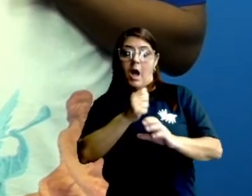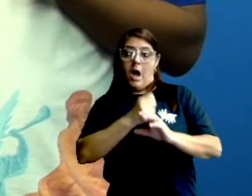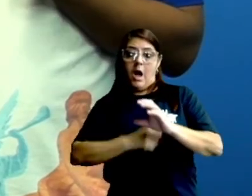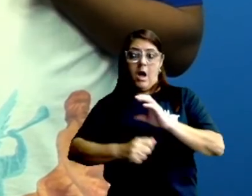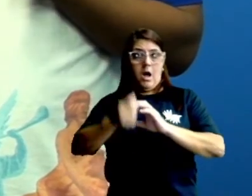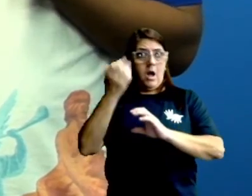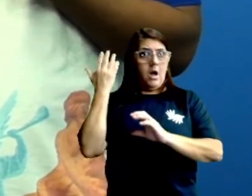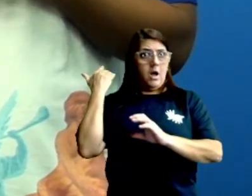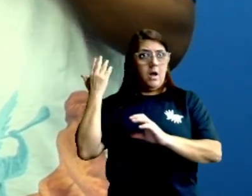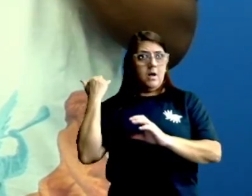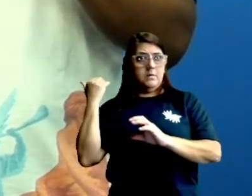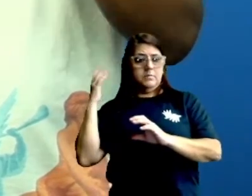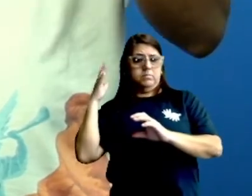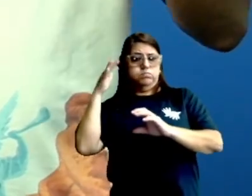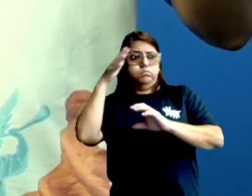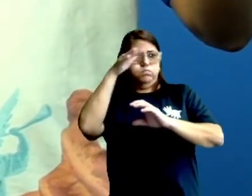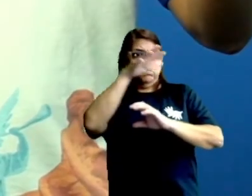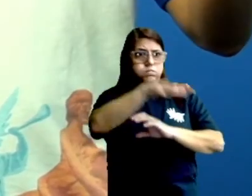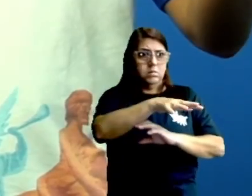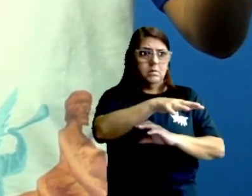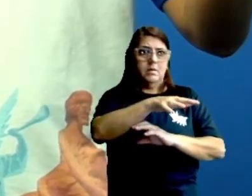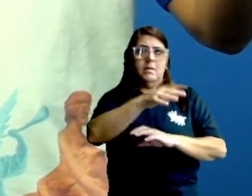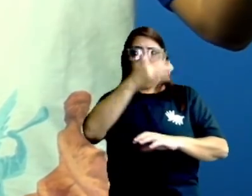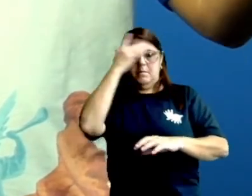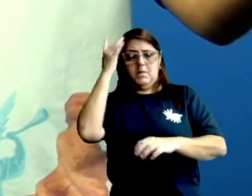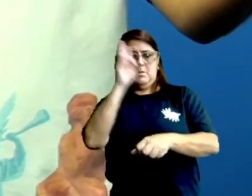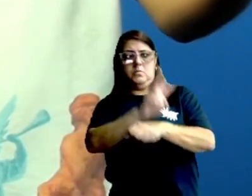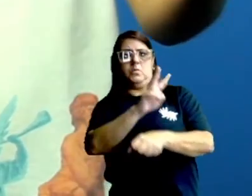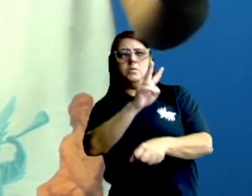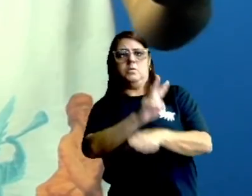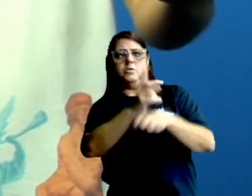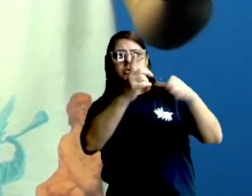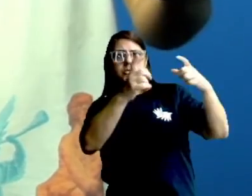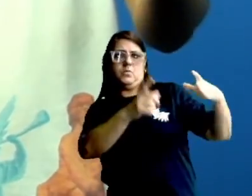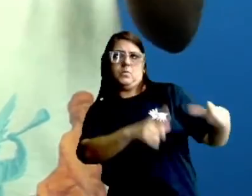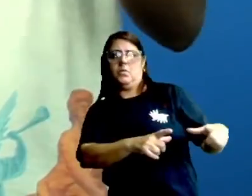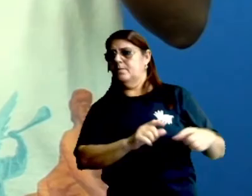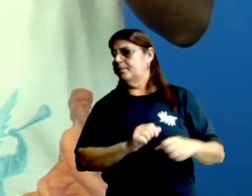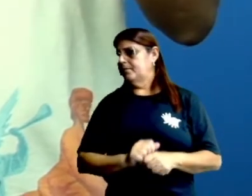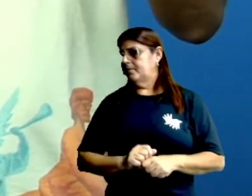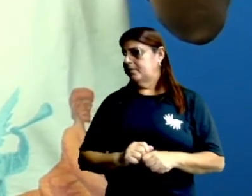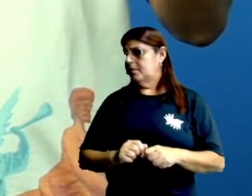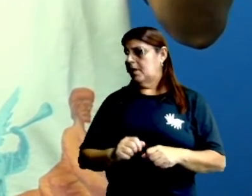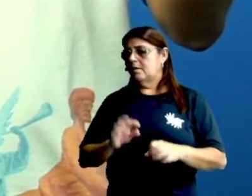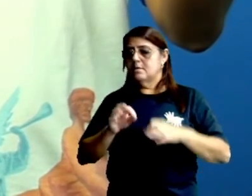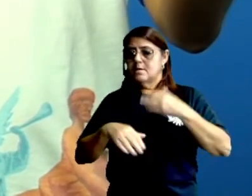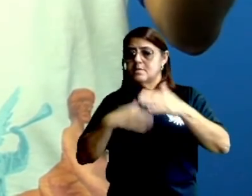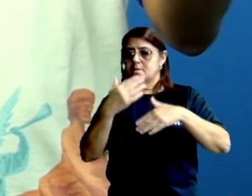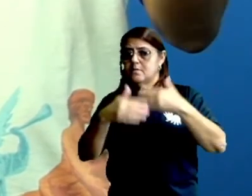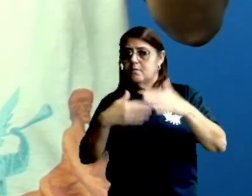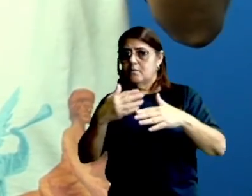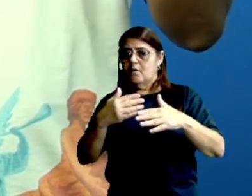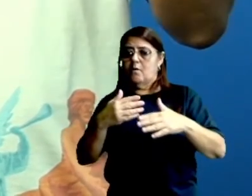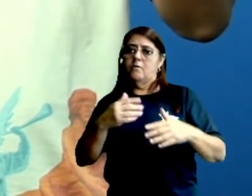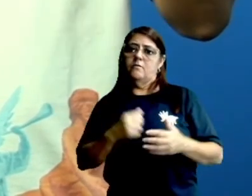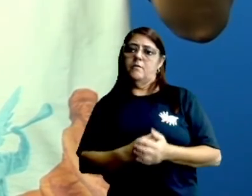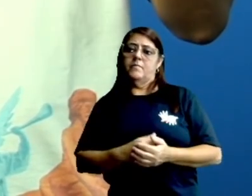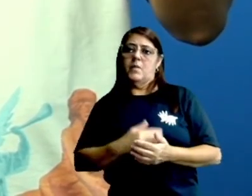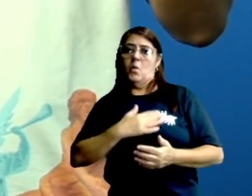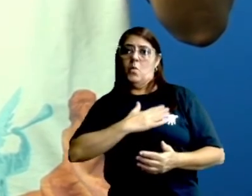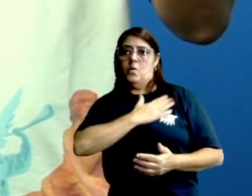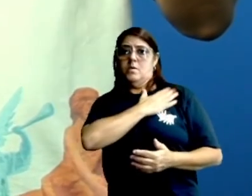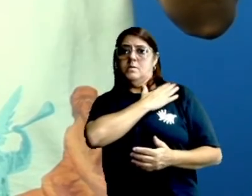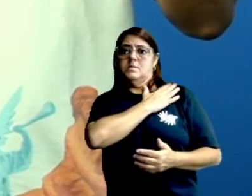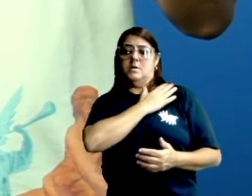Cristo começou a ter invasões dos recursos então eles tinham que proteger o seu território certo e aí ele desenvolve mais as suporte os